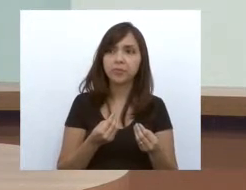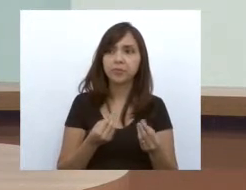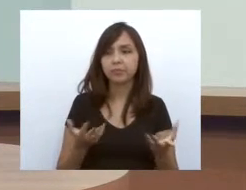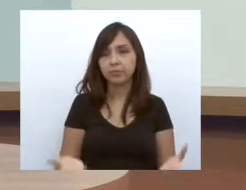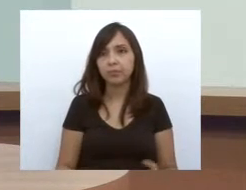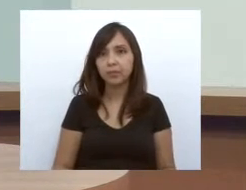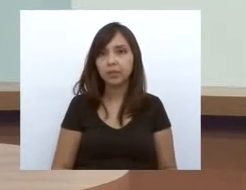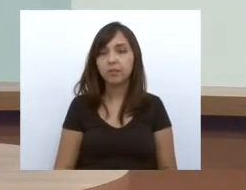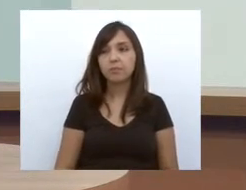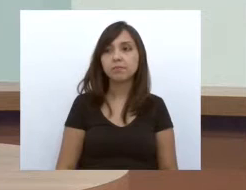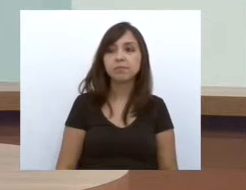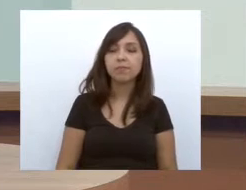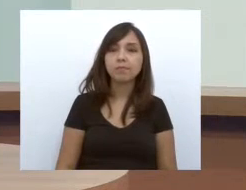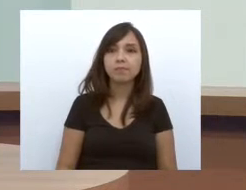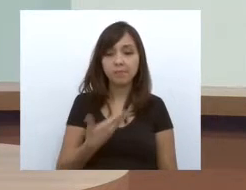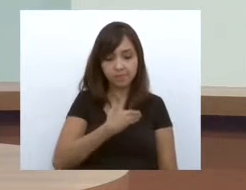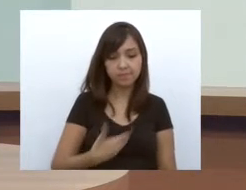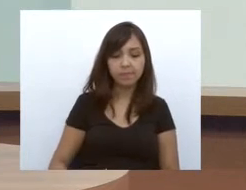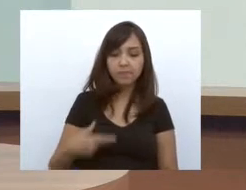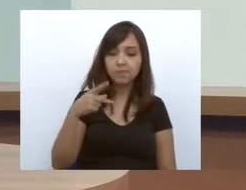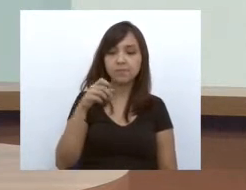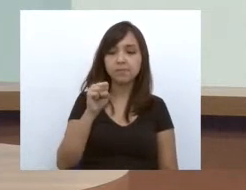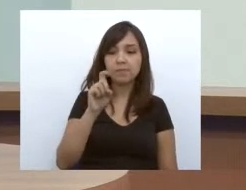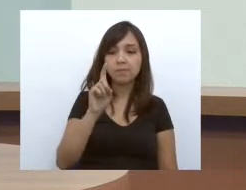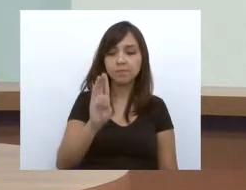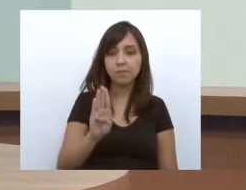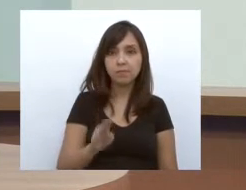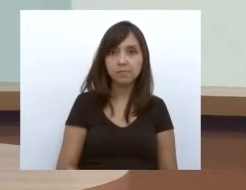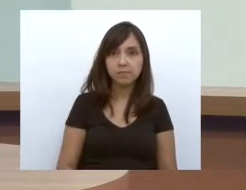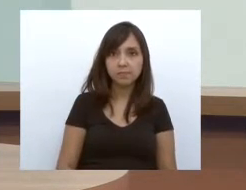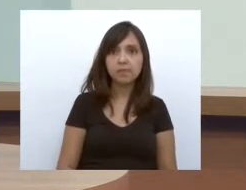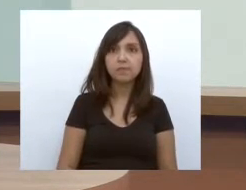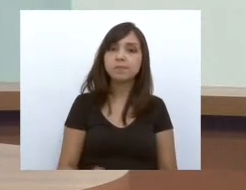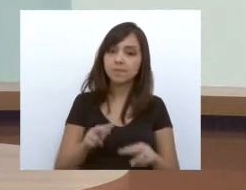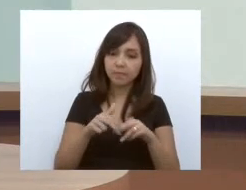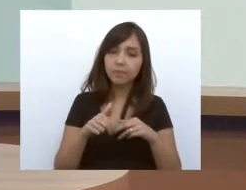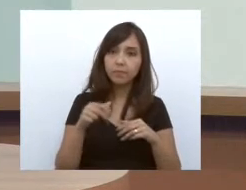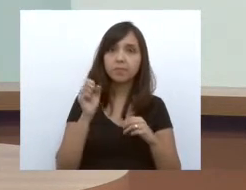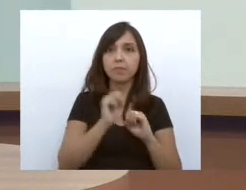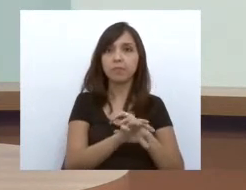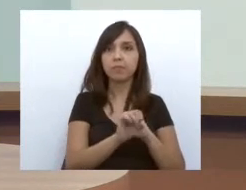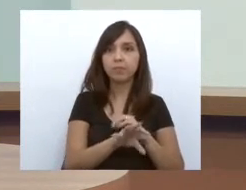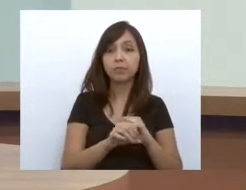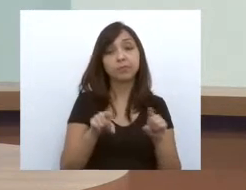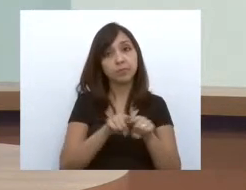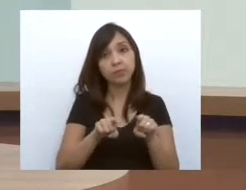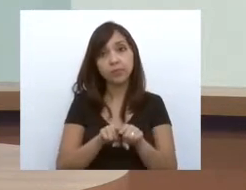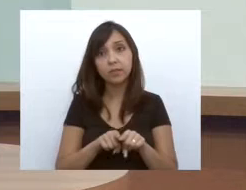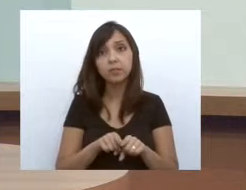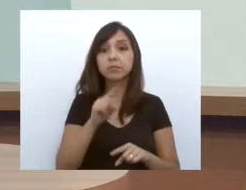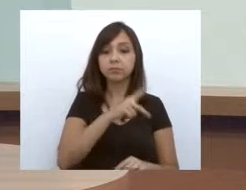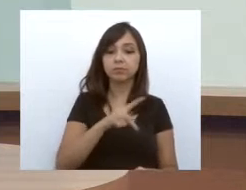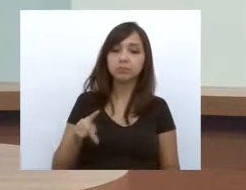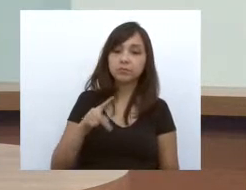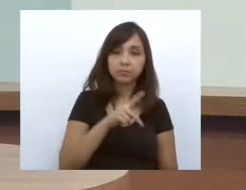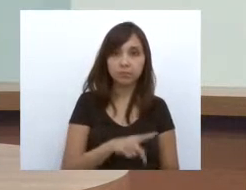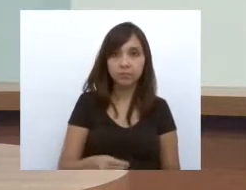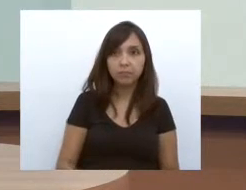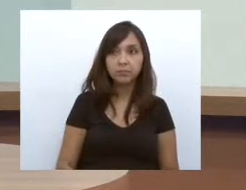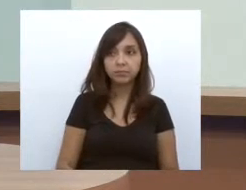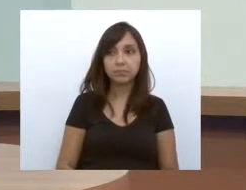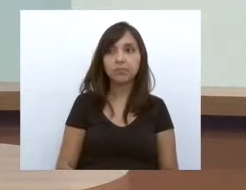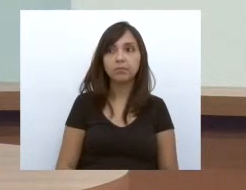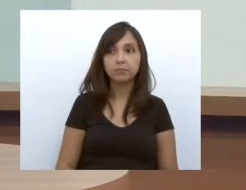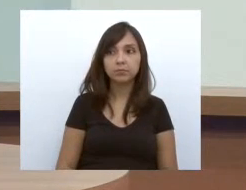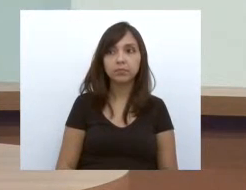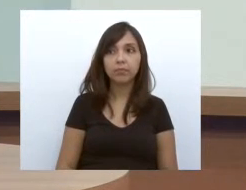um absurdo o que faz o governo do PSDB no Estado de São Paulo em relação à educação. Sem contar o professor eventual, ou